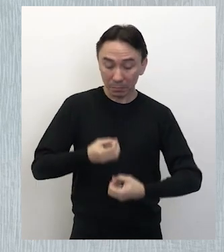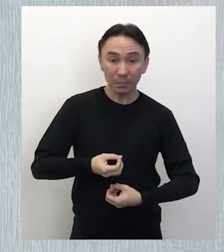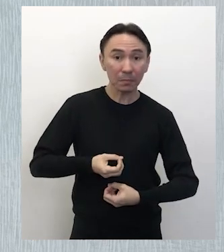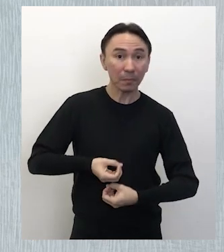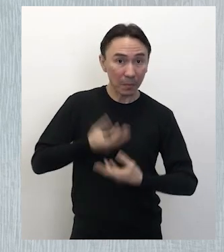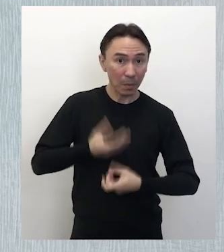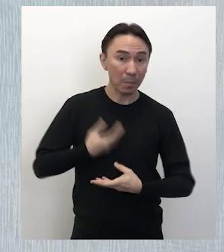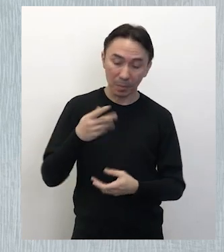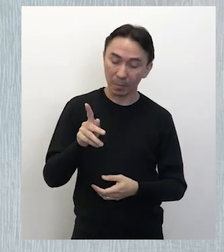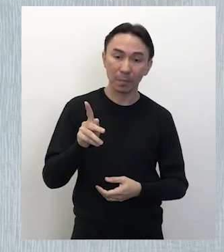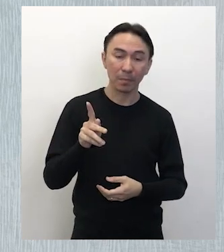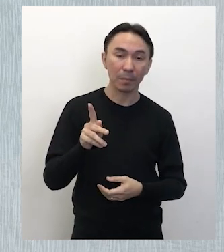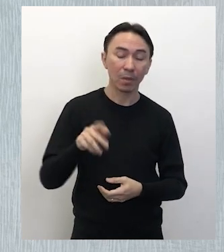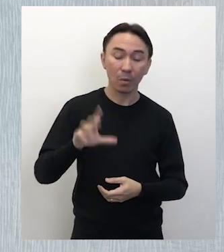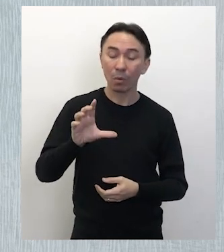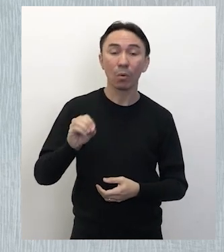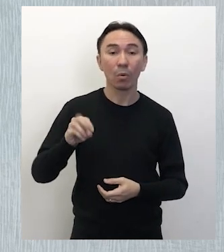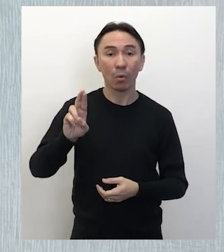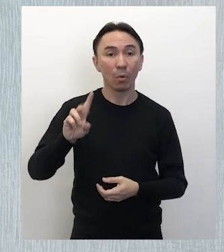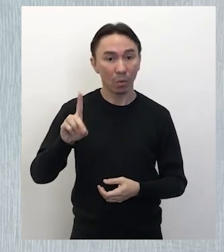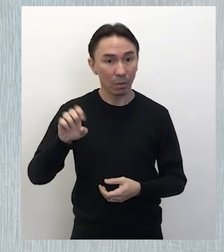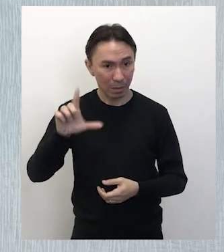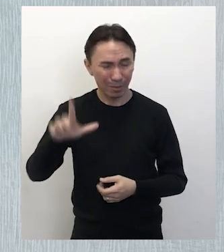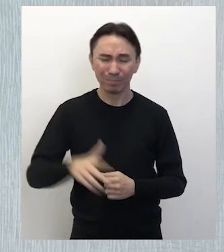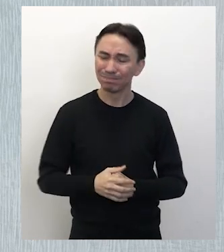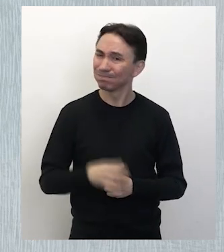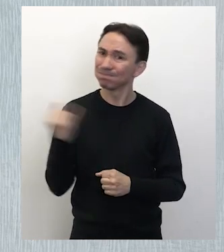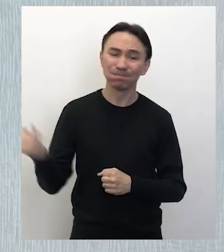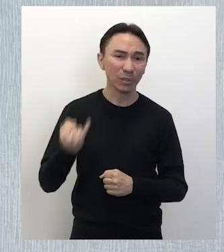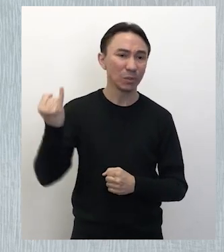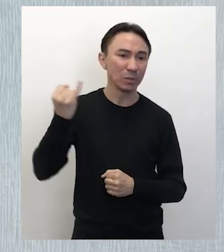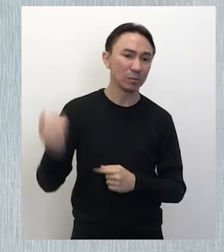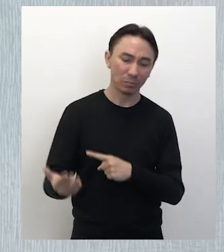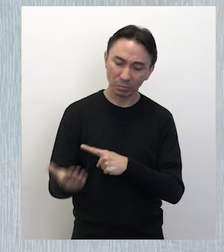para a cultura brasileira. Ele tem como característica